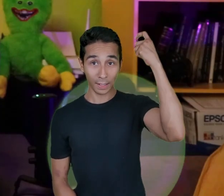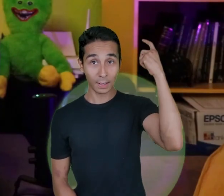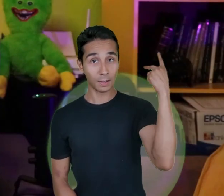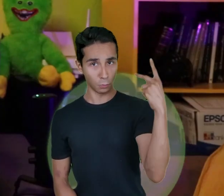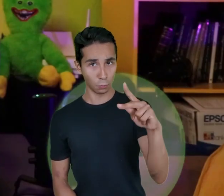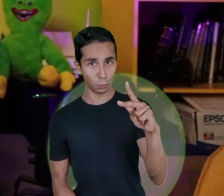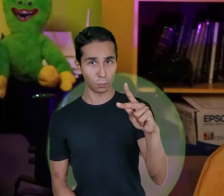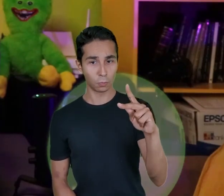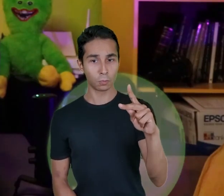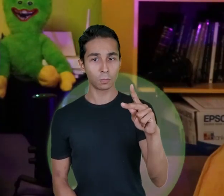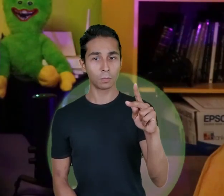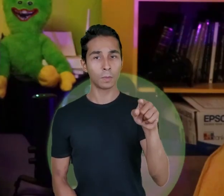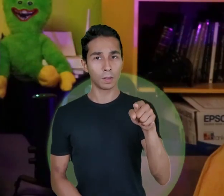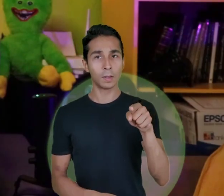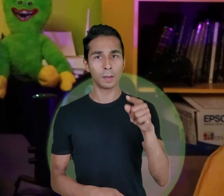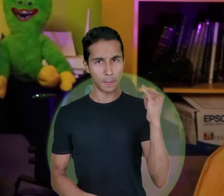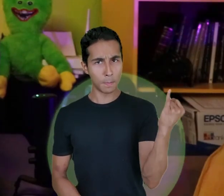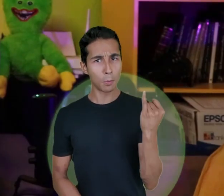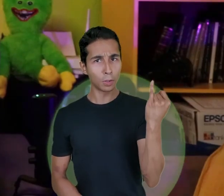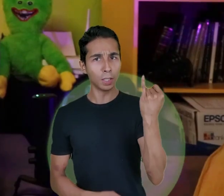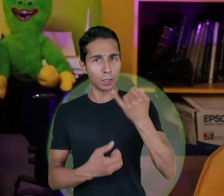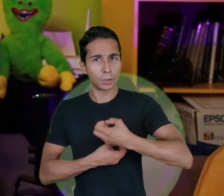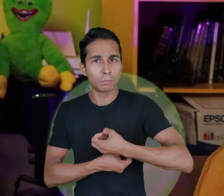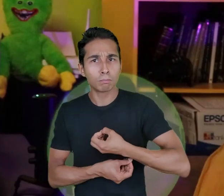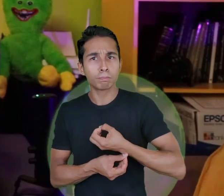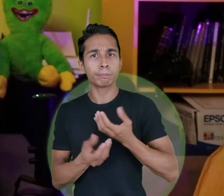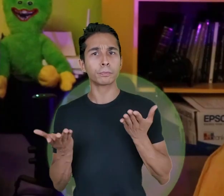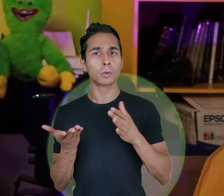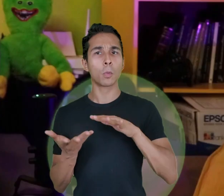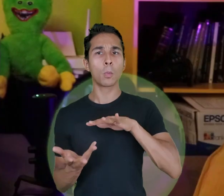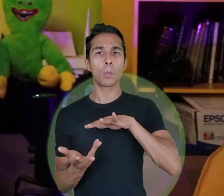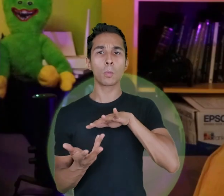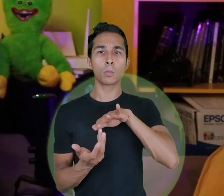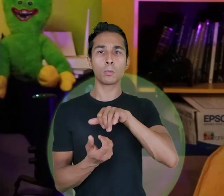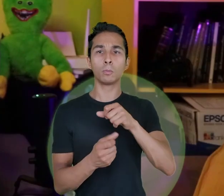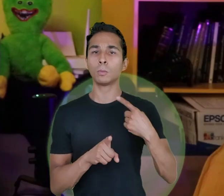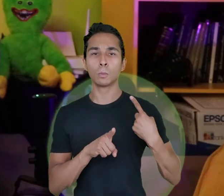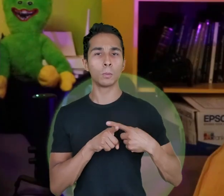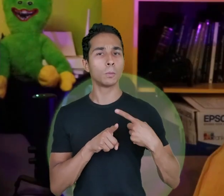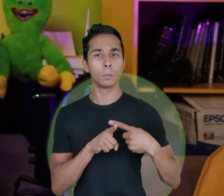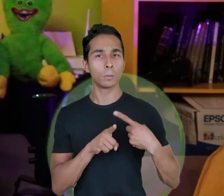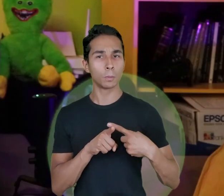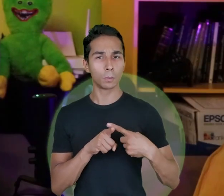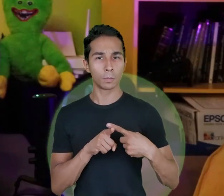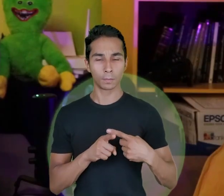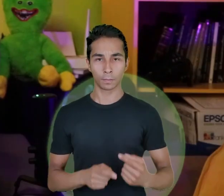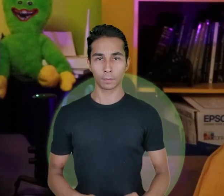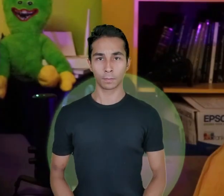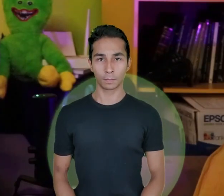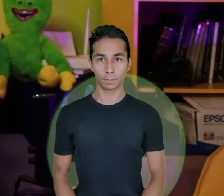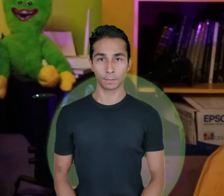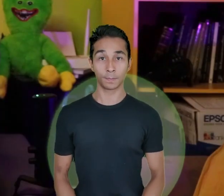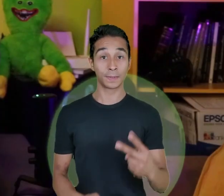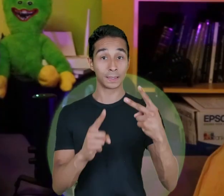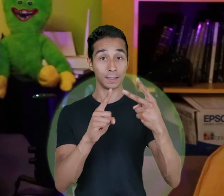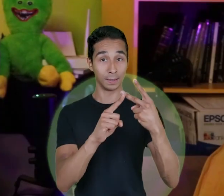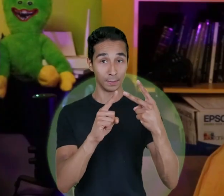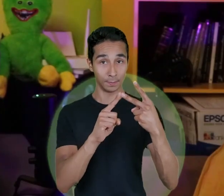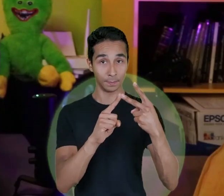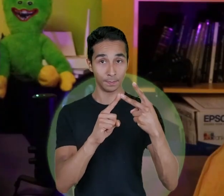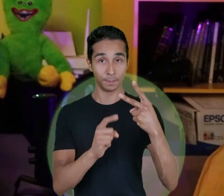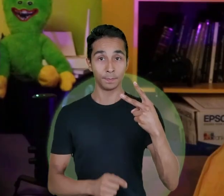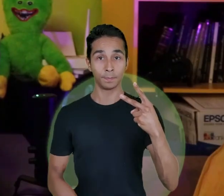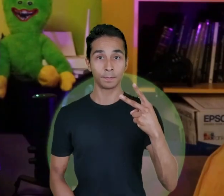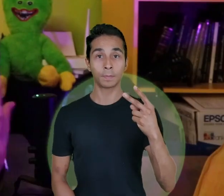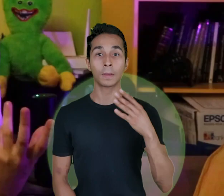traz algo aí, né, importante para o mundo, para a construção coletiva. E um segundo ponto é